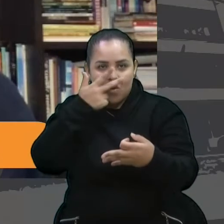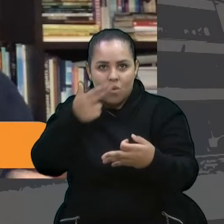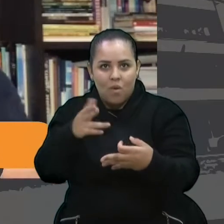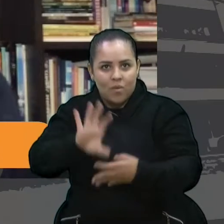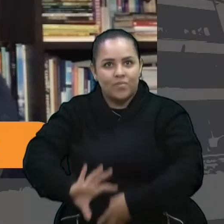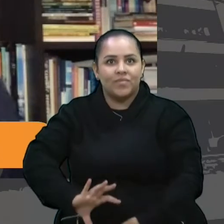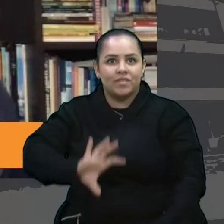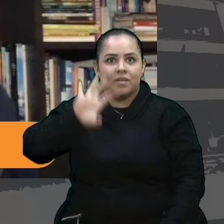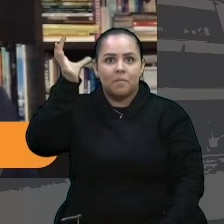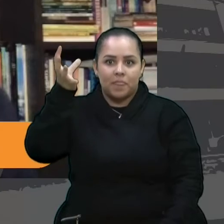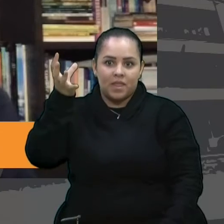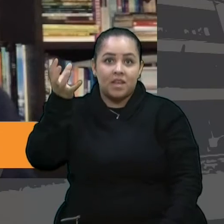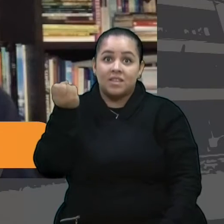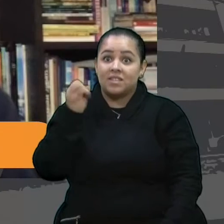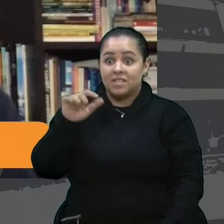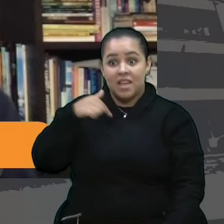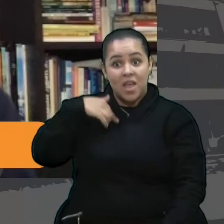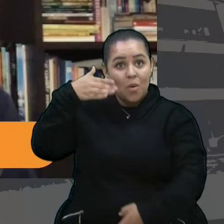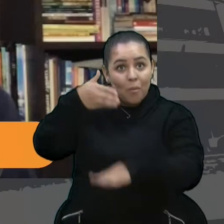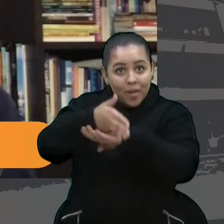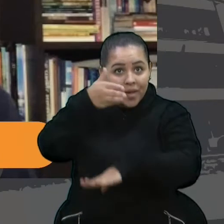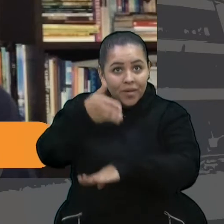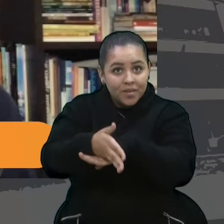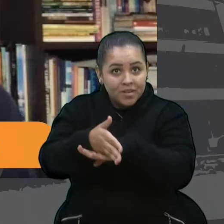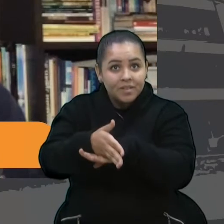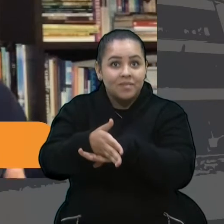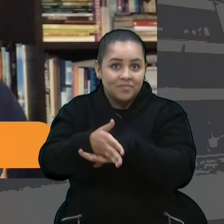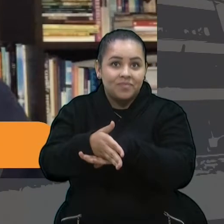Então, se eu participei dessa